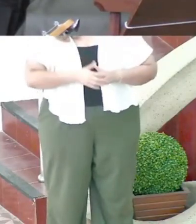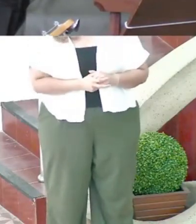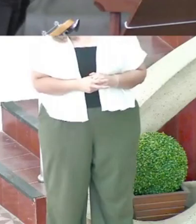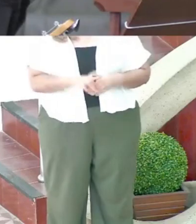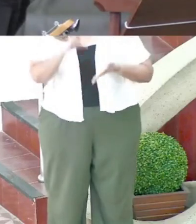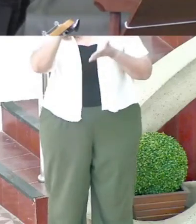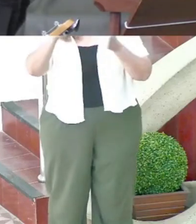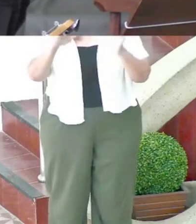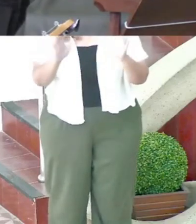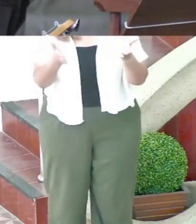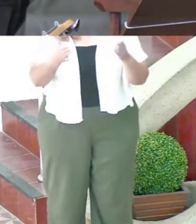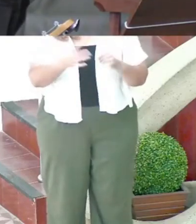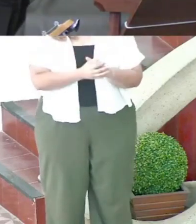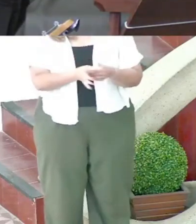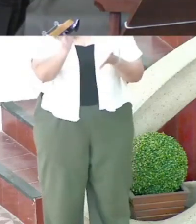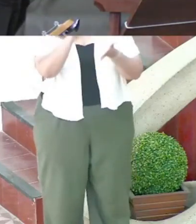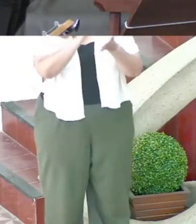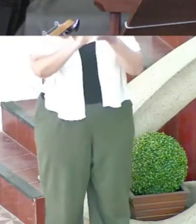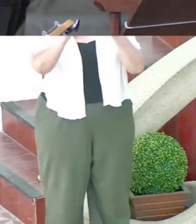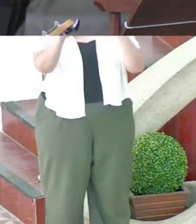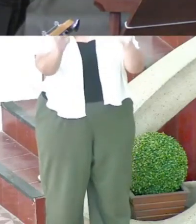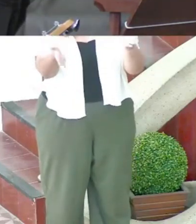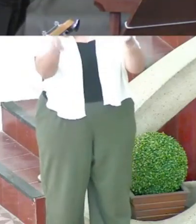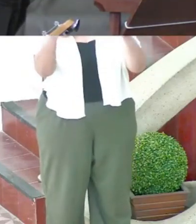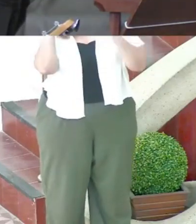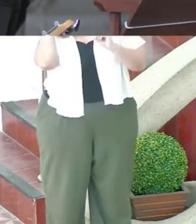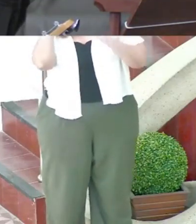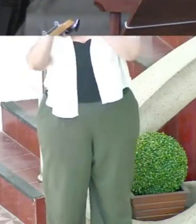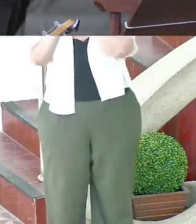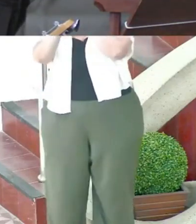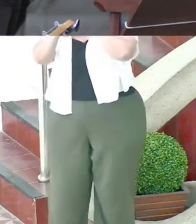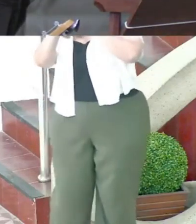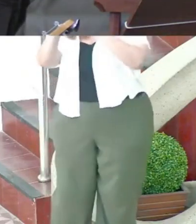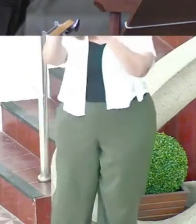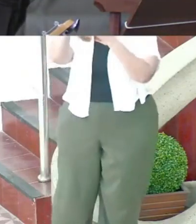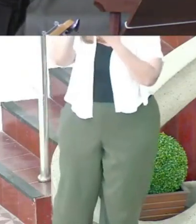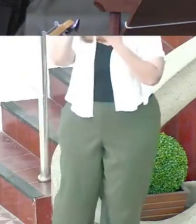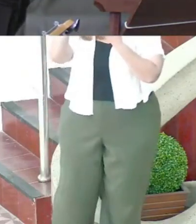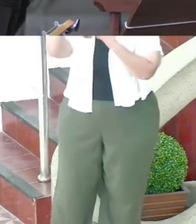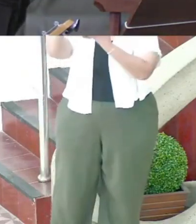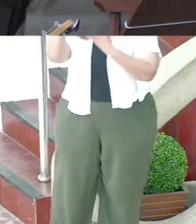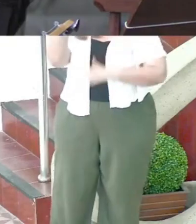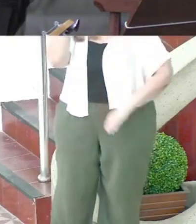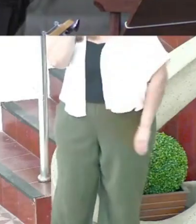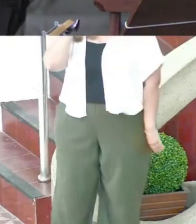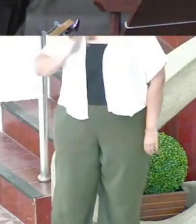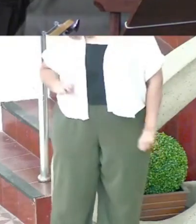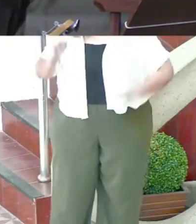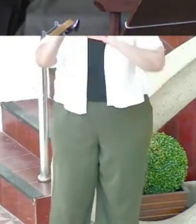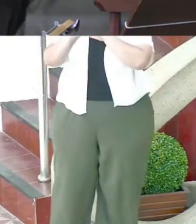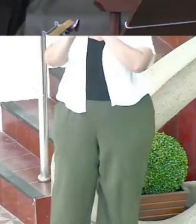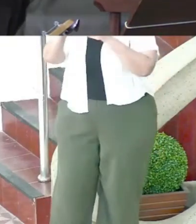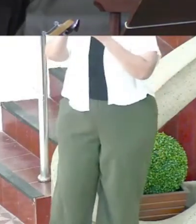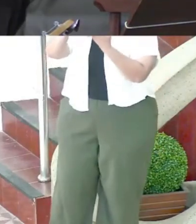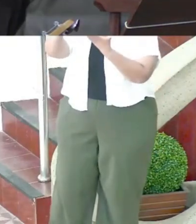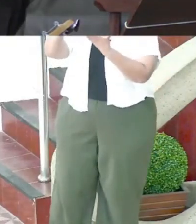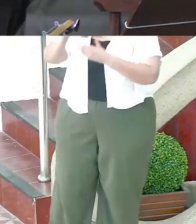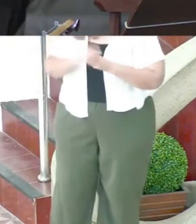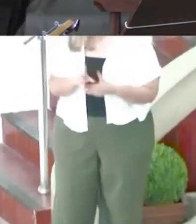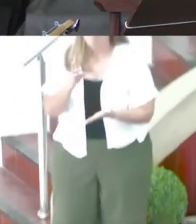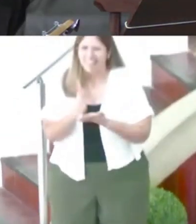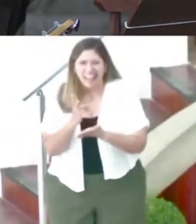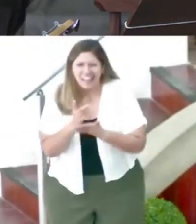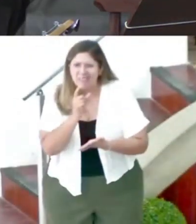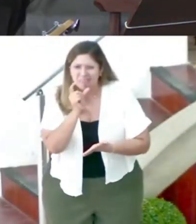Meu tema nessa manhã é glória a Deus. A gente ouve tanto esse jargão, né? Glória a Deus, qualquer coisa a gente